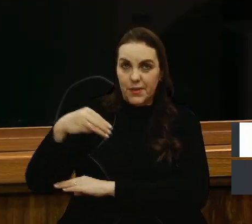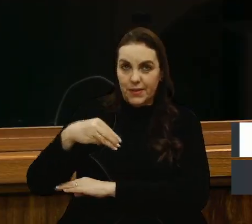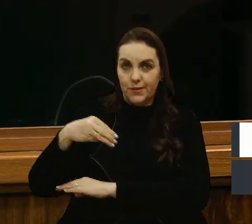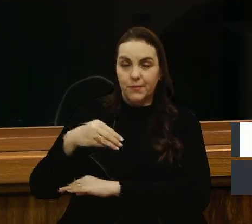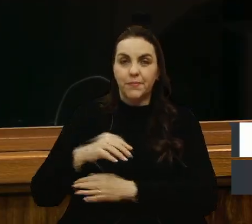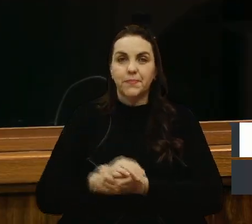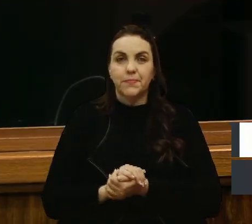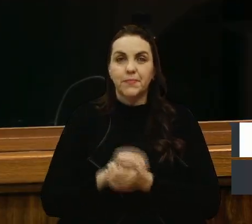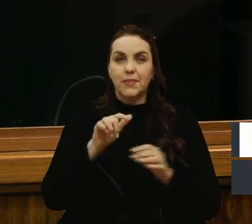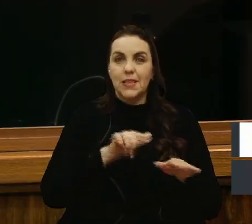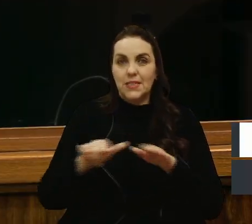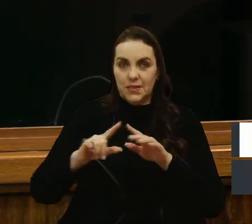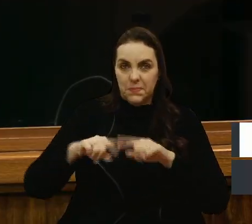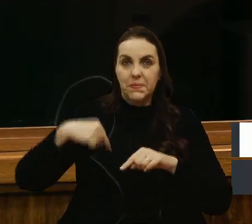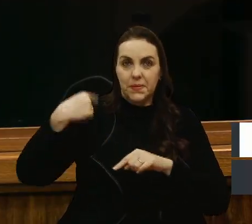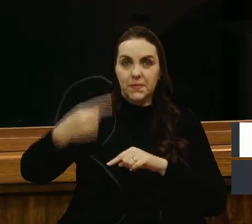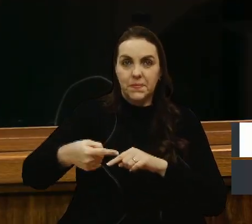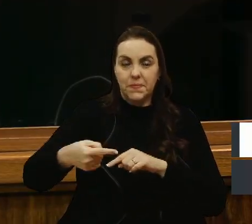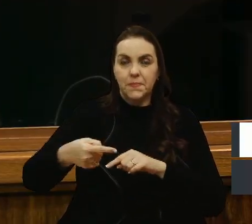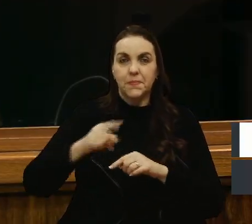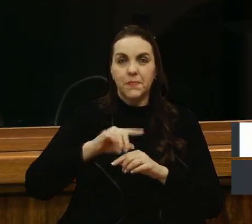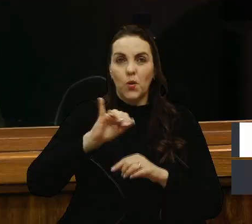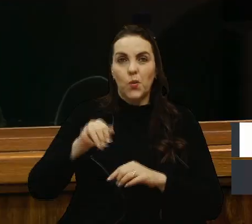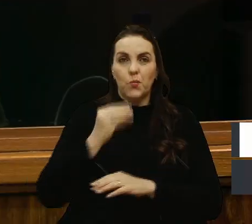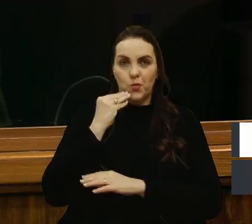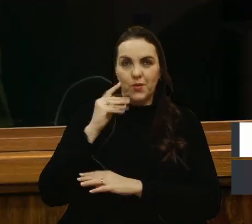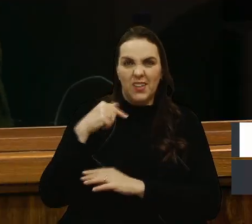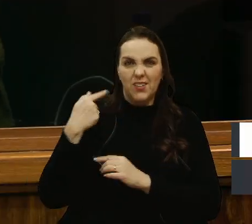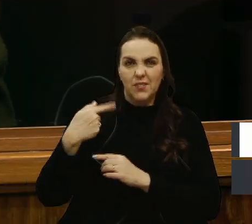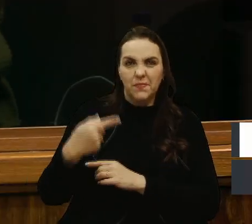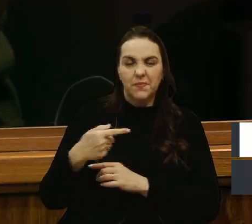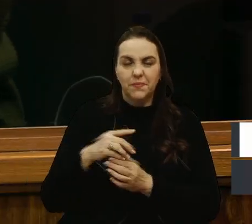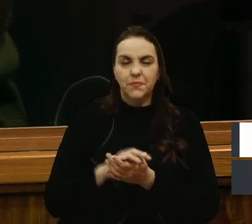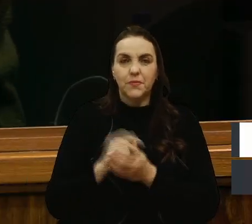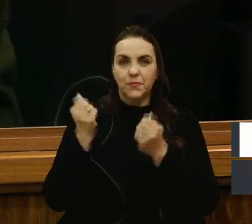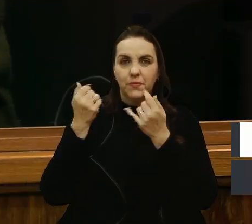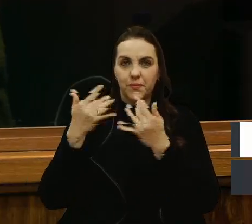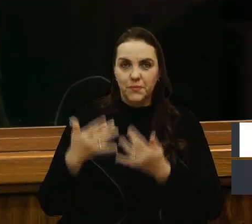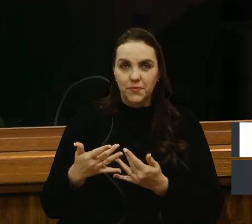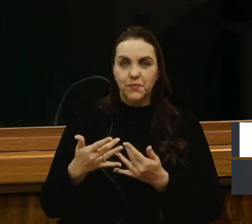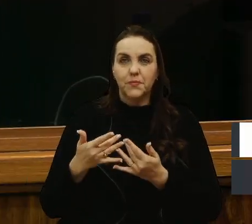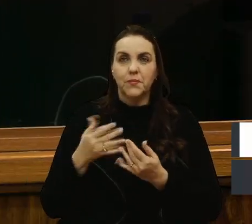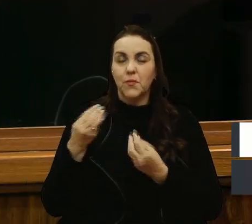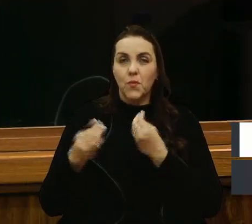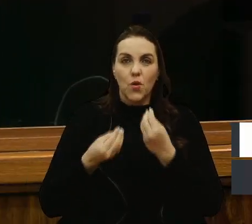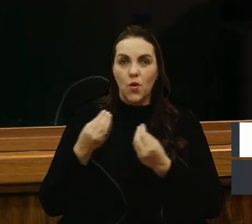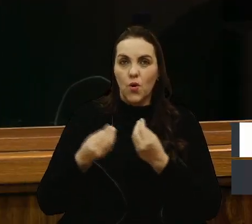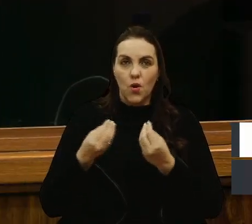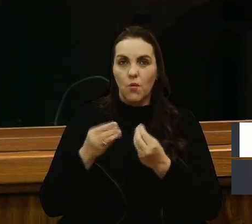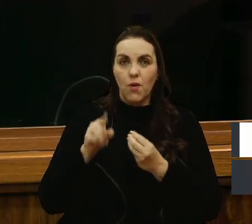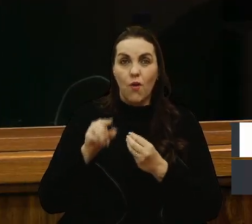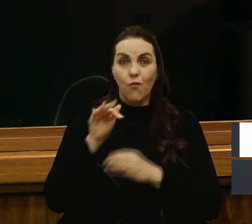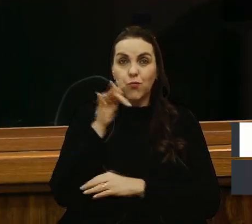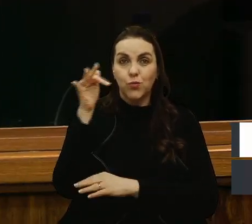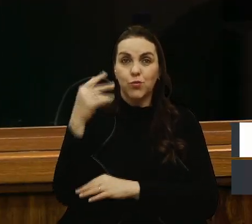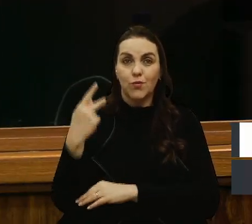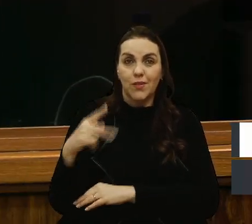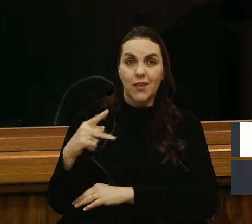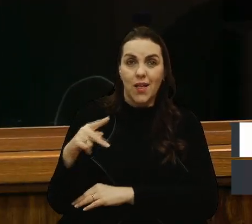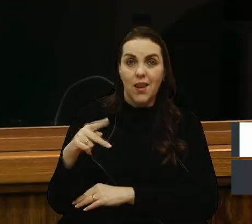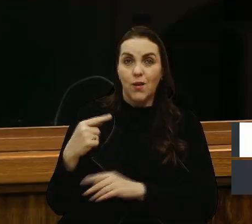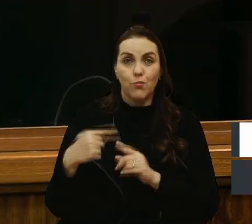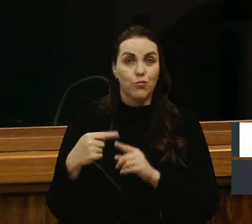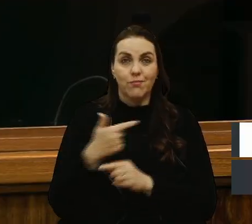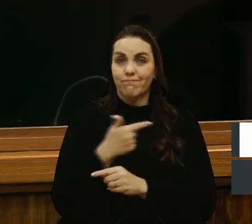Mas na semana que vem, em outra oportunidade, eu vou falar e lamentar o futuro dessa jovem, porque ela não